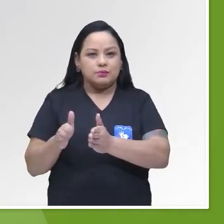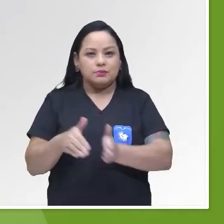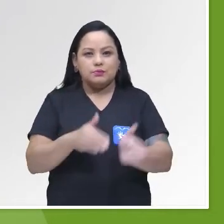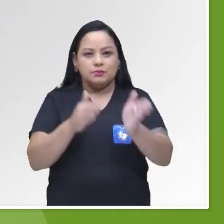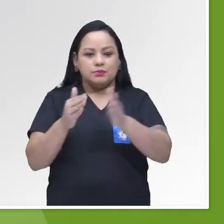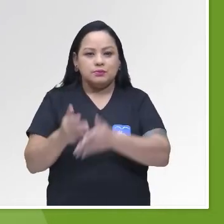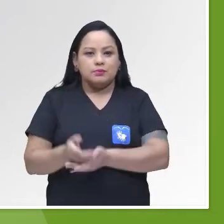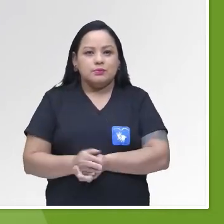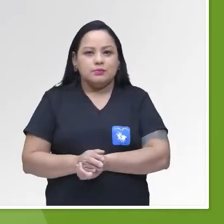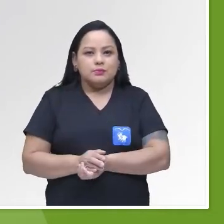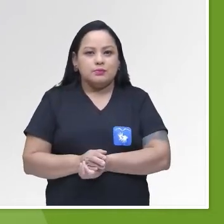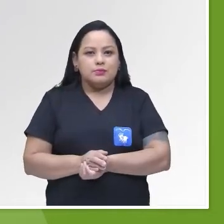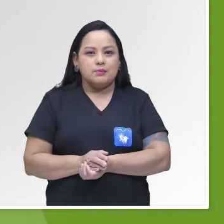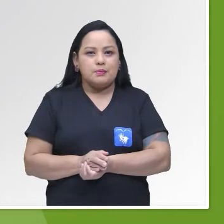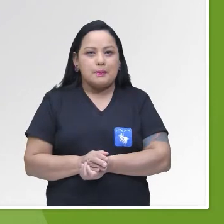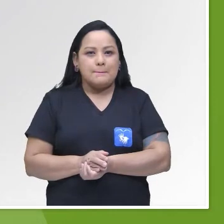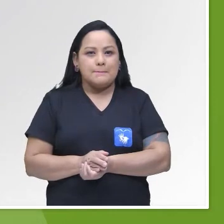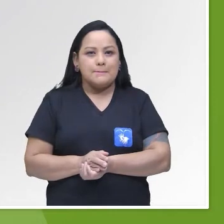reagentes,